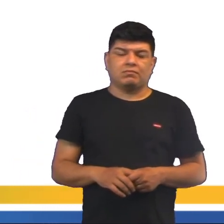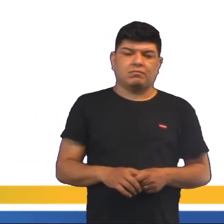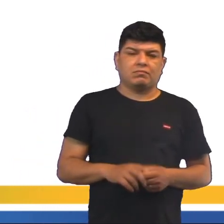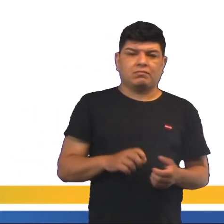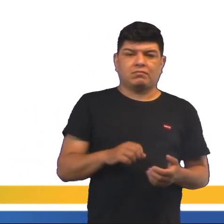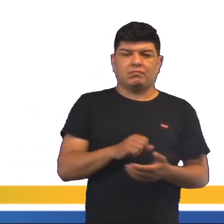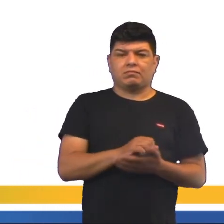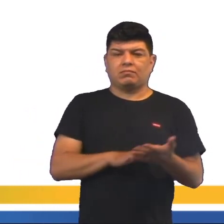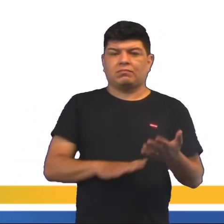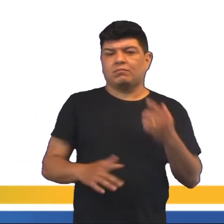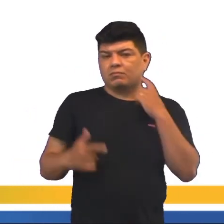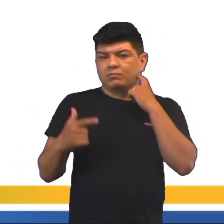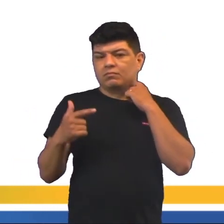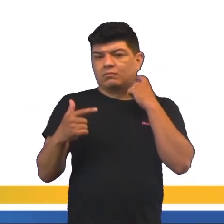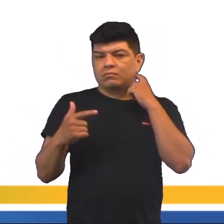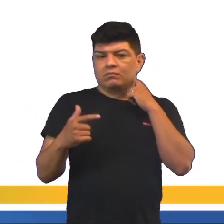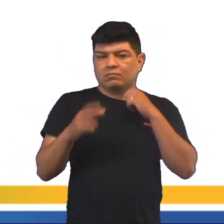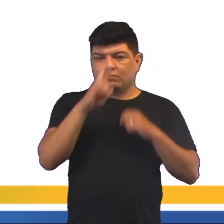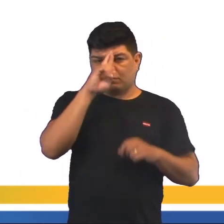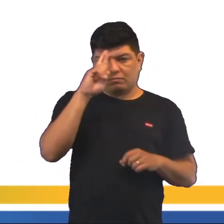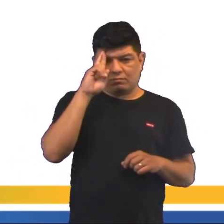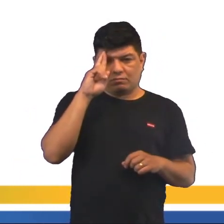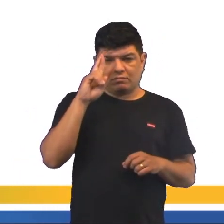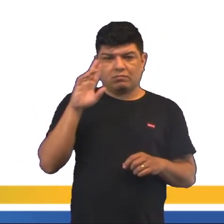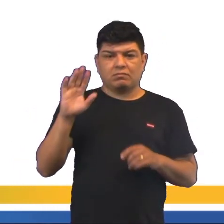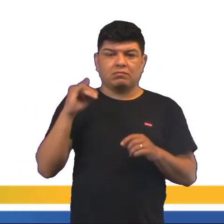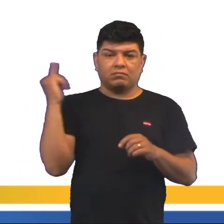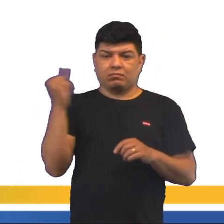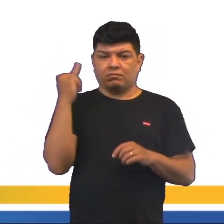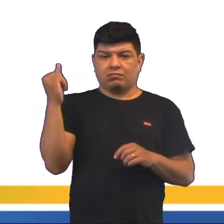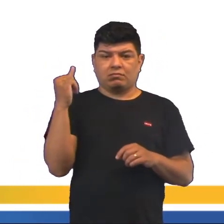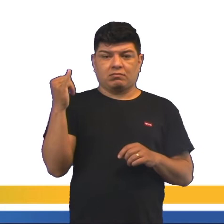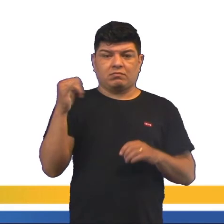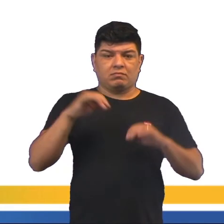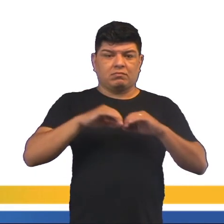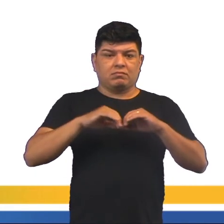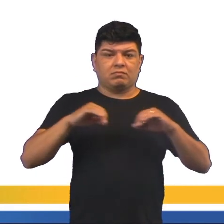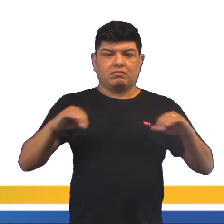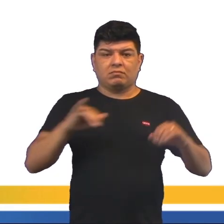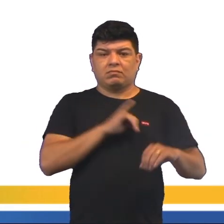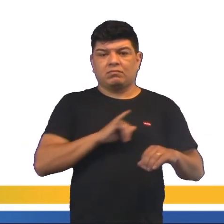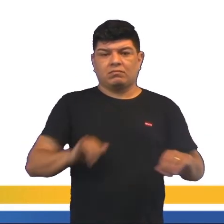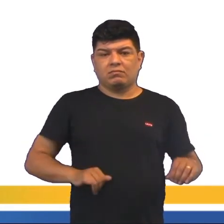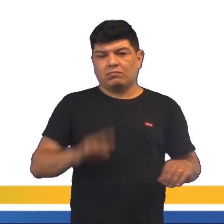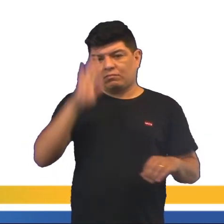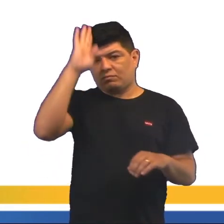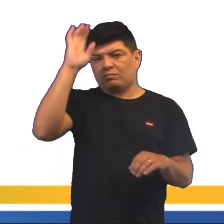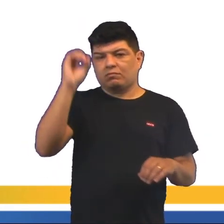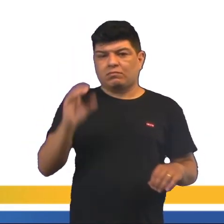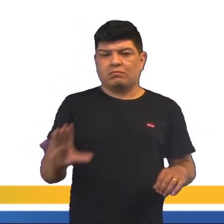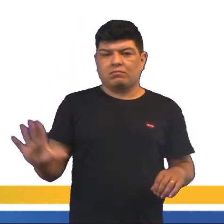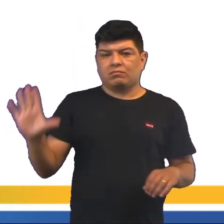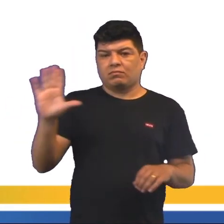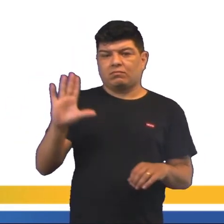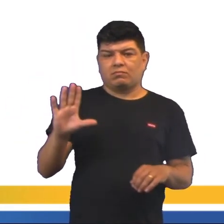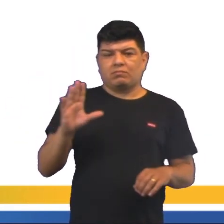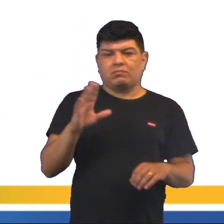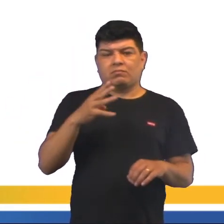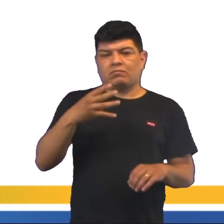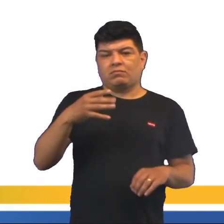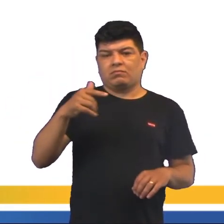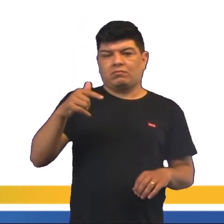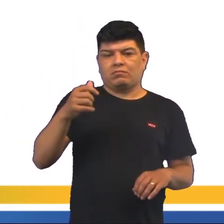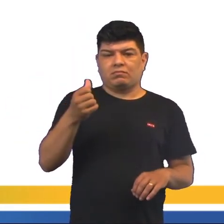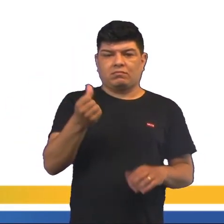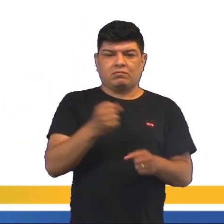Vamos mais uma questão. Os historiadores têm como marco a desagregação do Império Romano do Ocidente, o ano